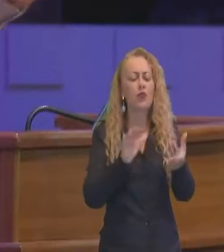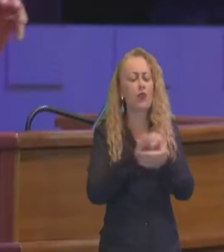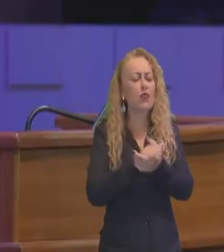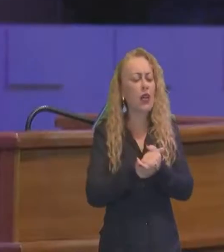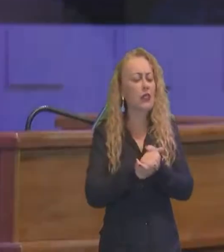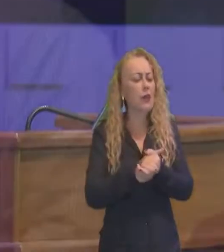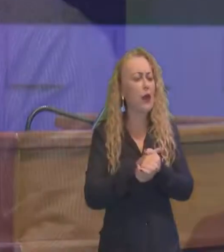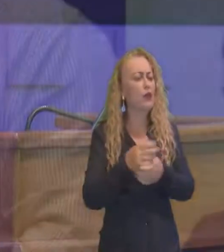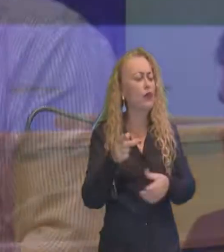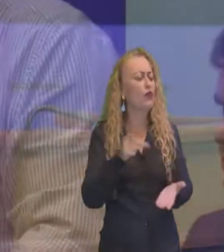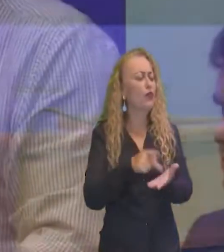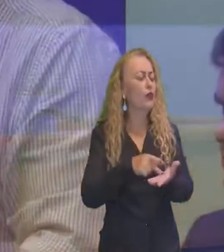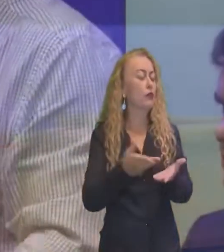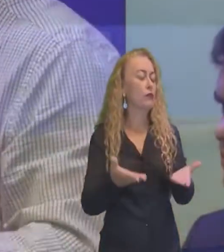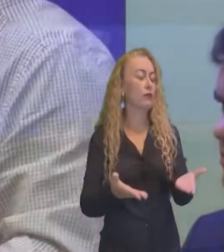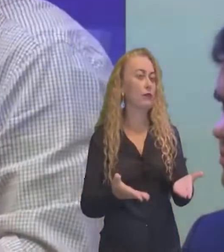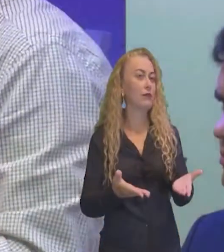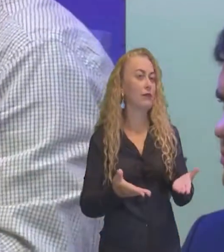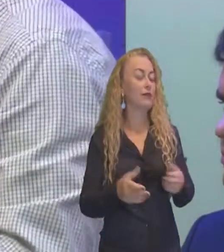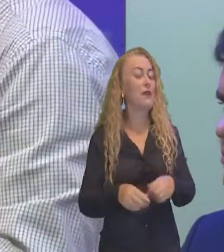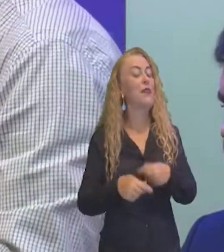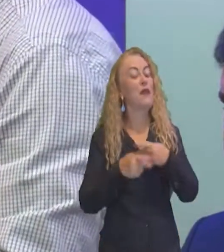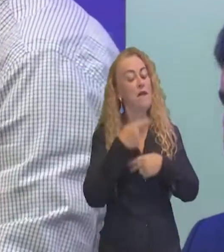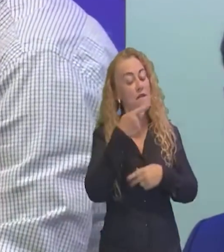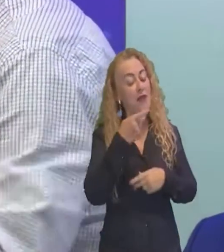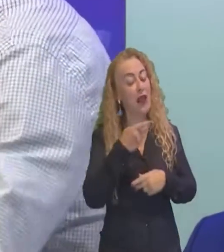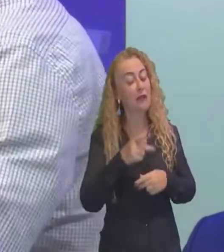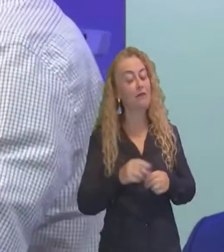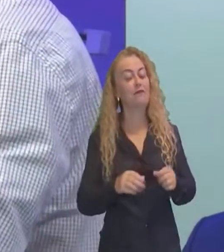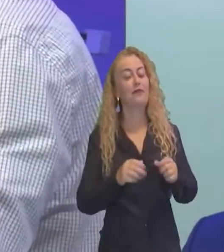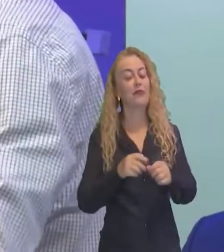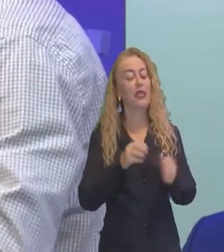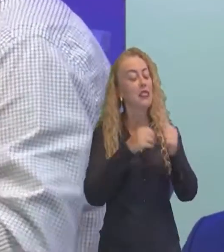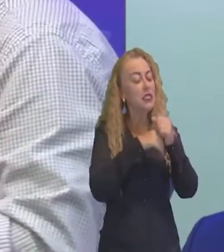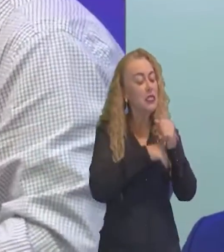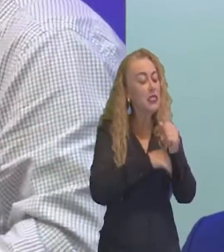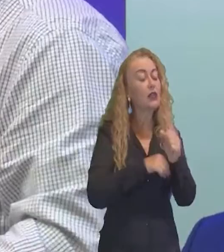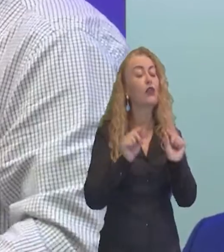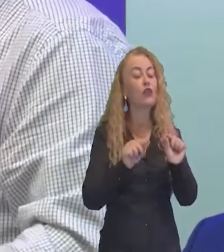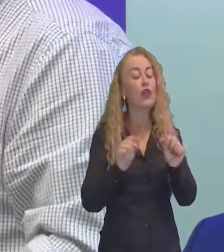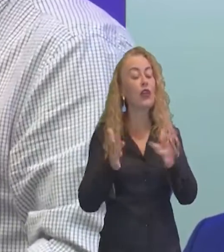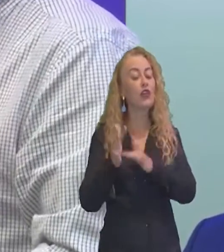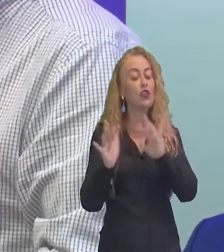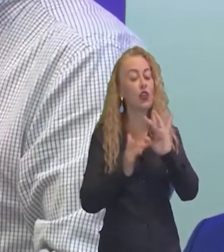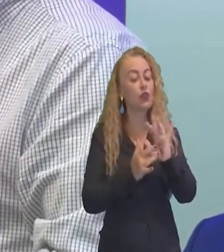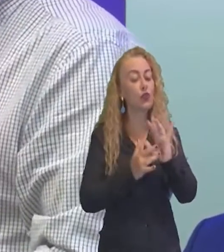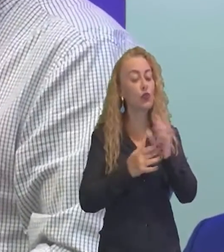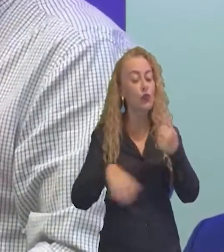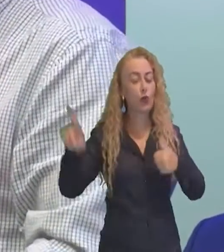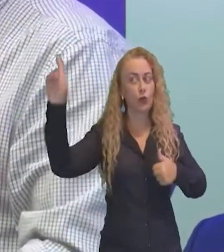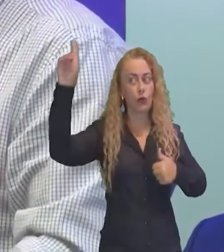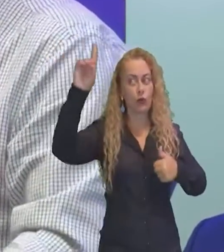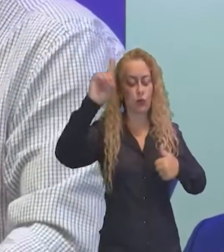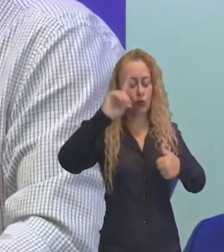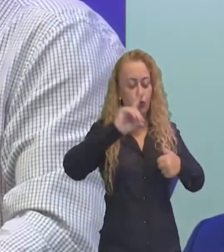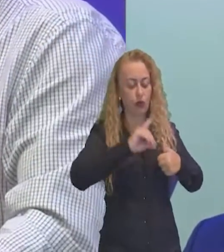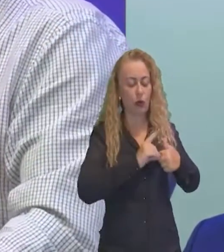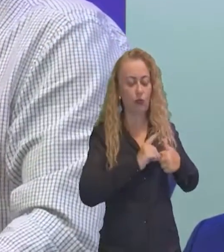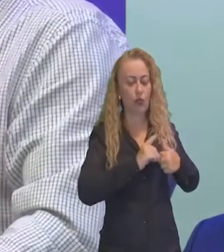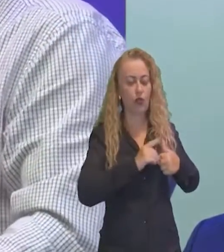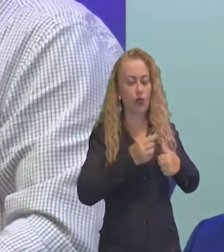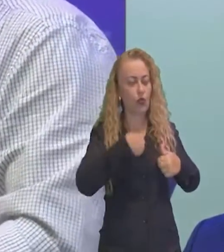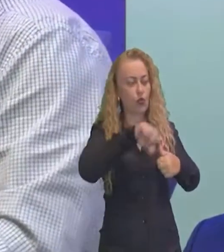você convidar Jesus para fazer parte da sua vida e fazer parte do seu